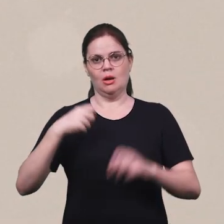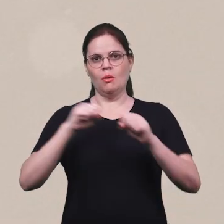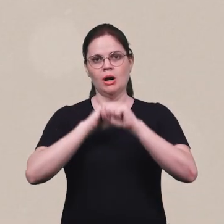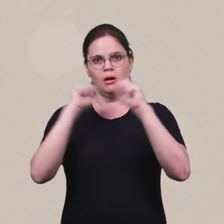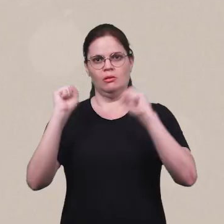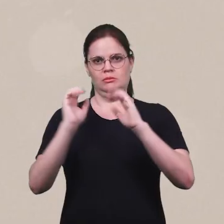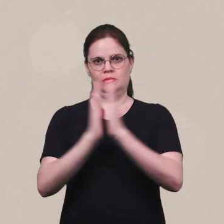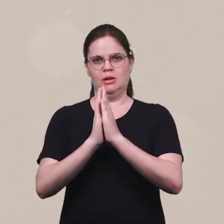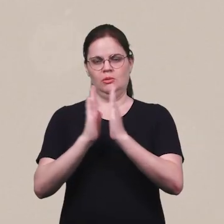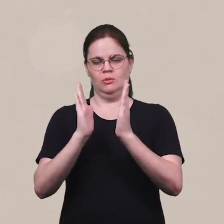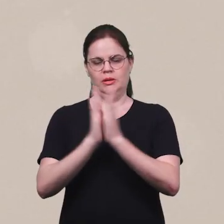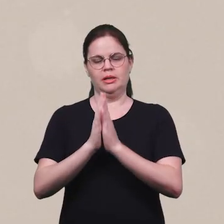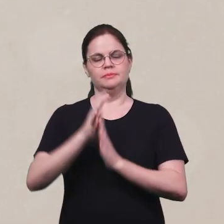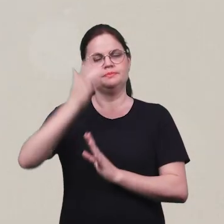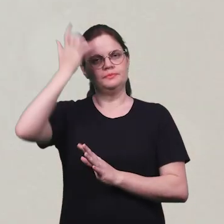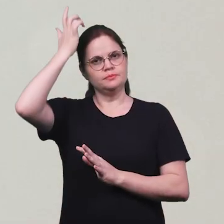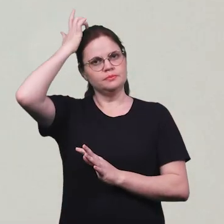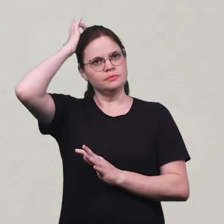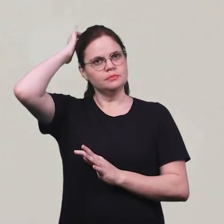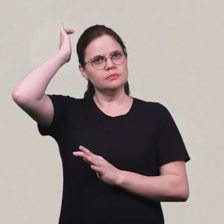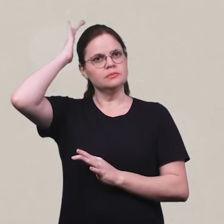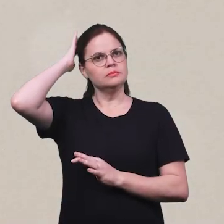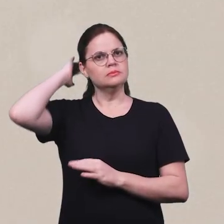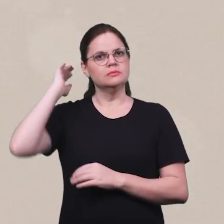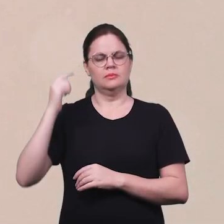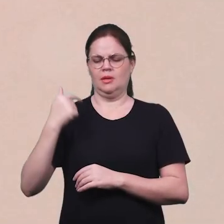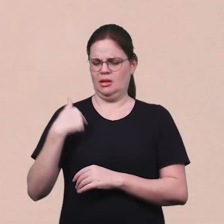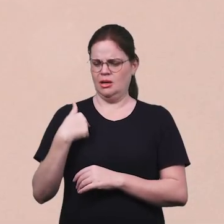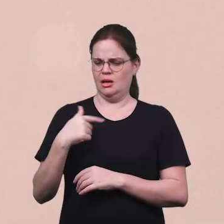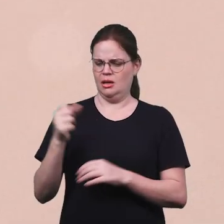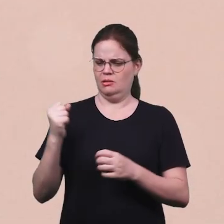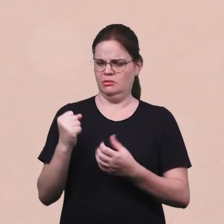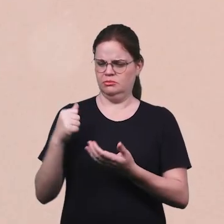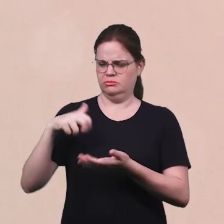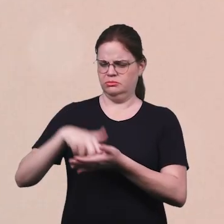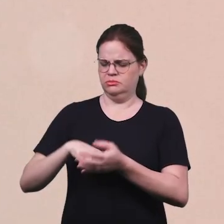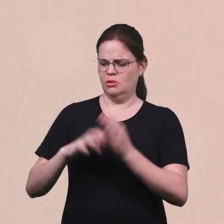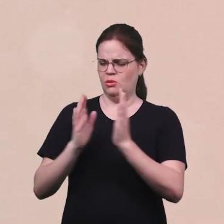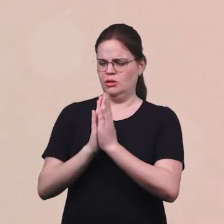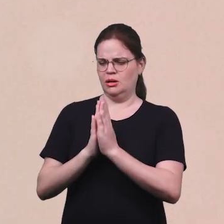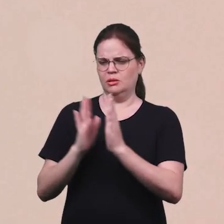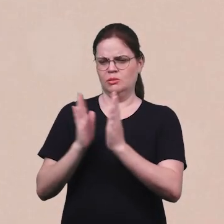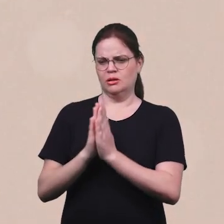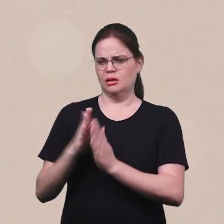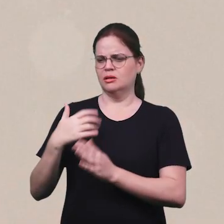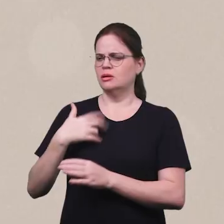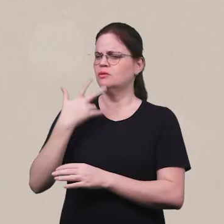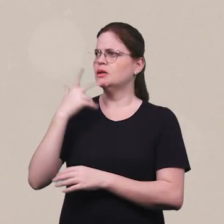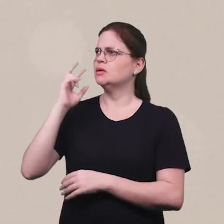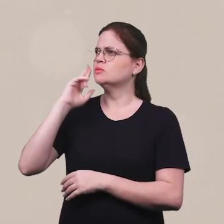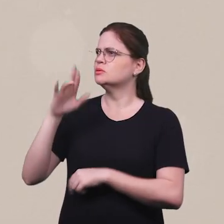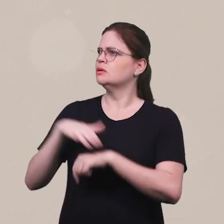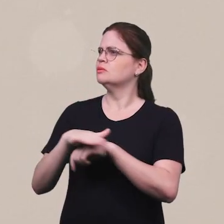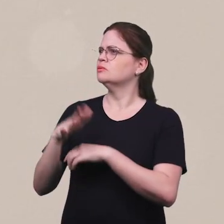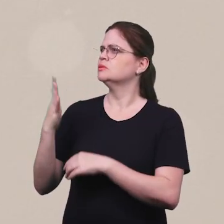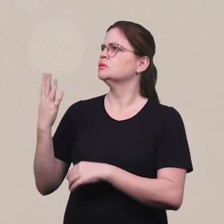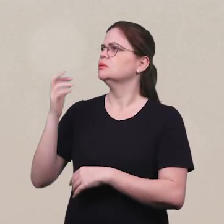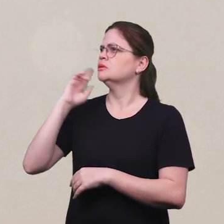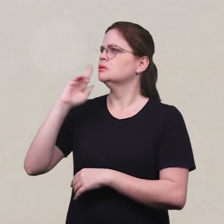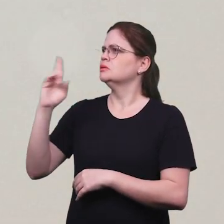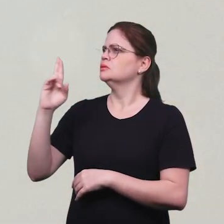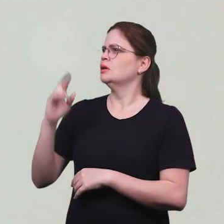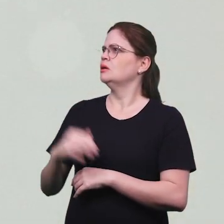oração, 2:30 até 3 horas, eu comecei a questionar com o Senhor. Senhor, a